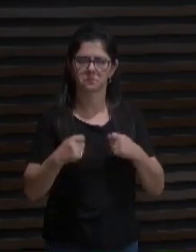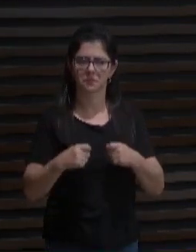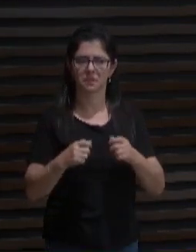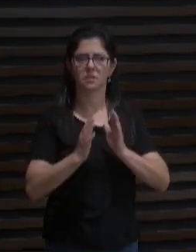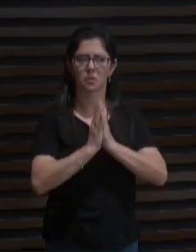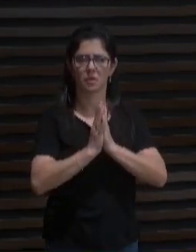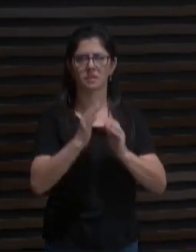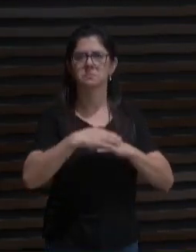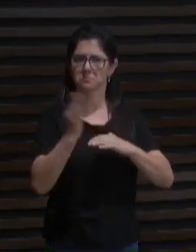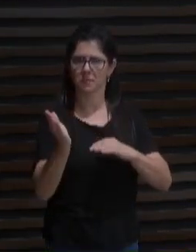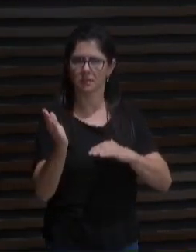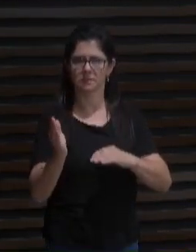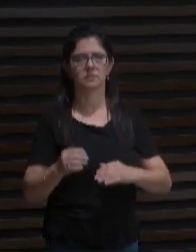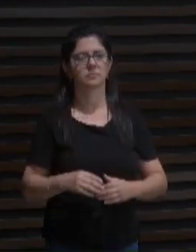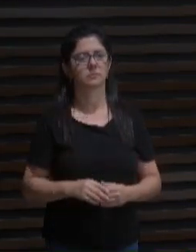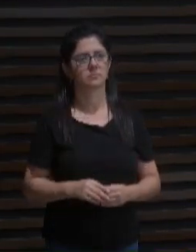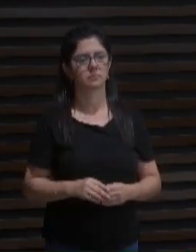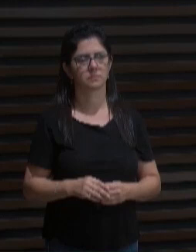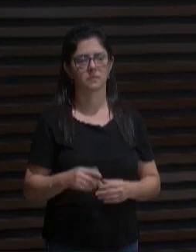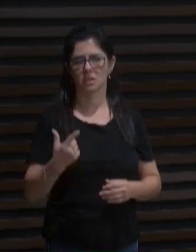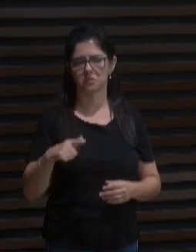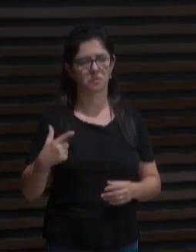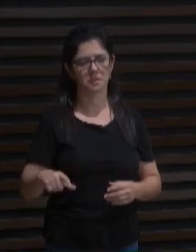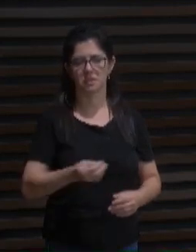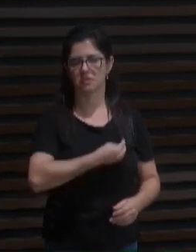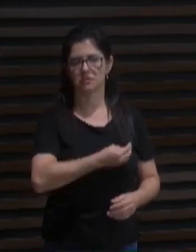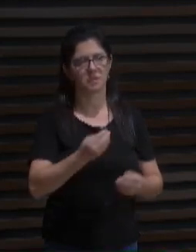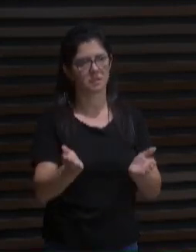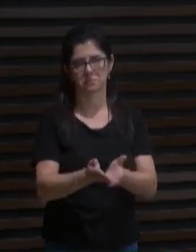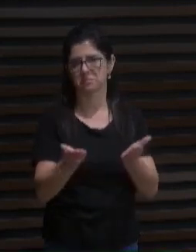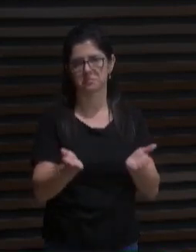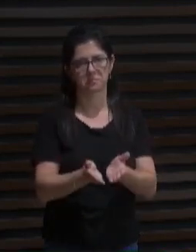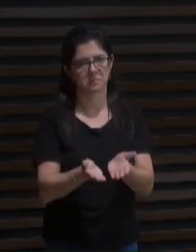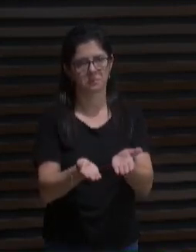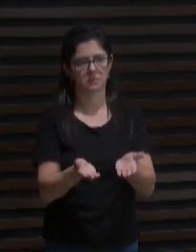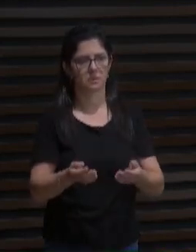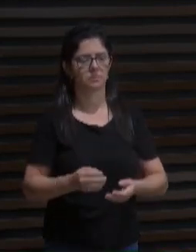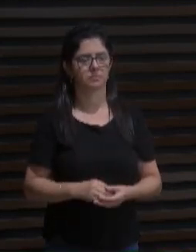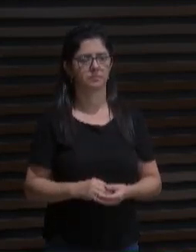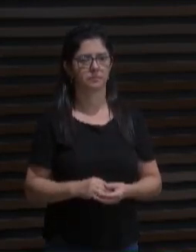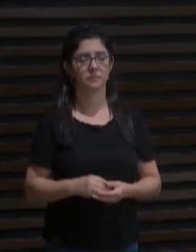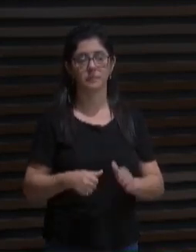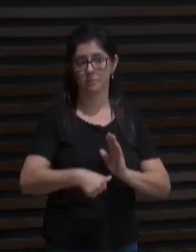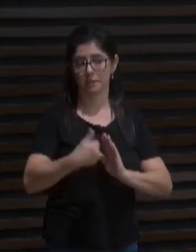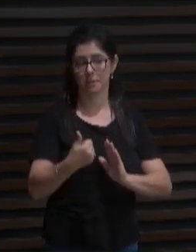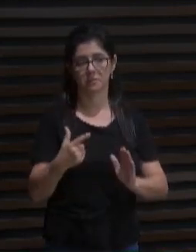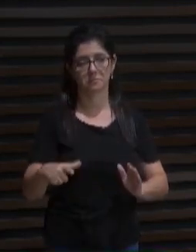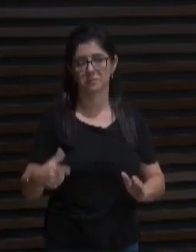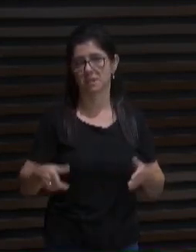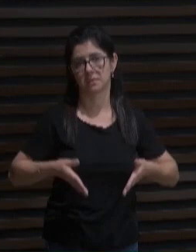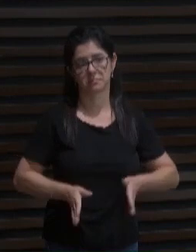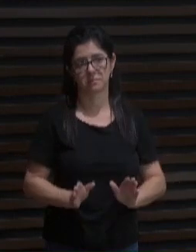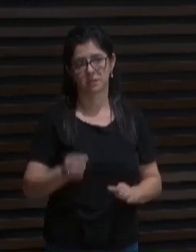irmão, não existe vida cristã, primeiro, sem um novo nascimento. Não